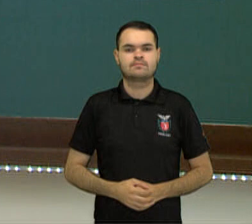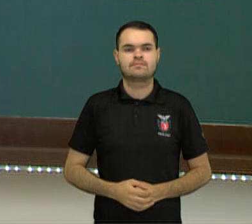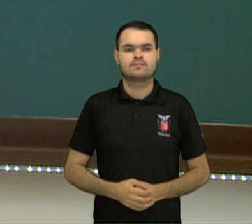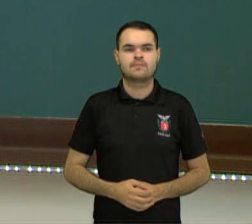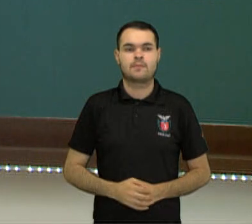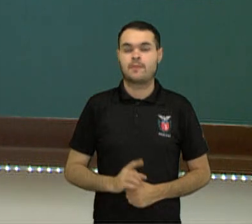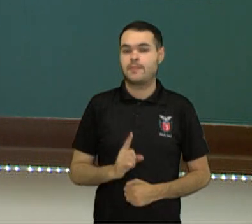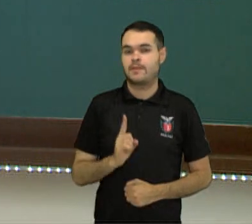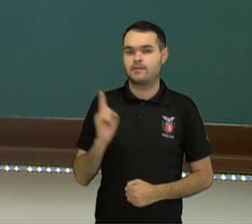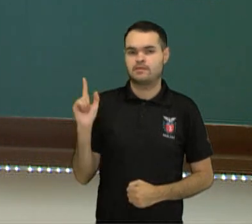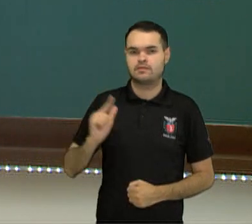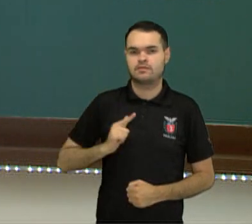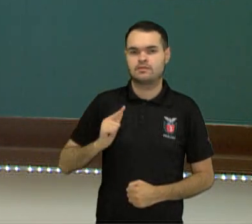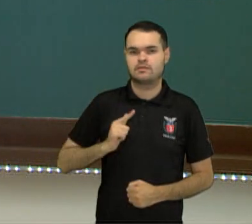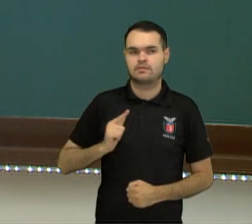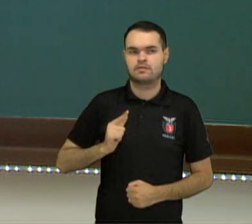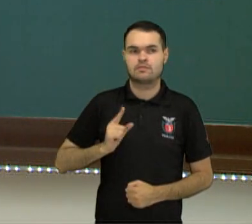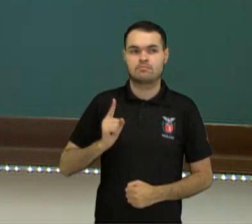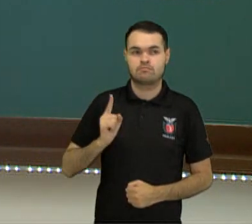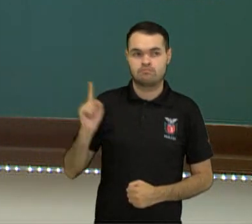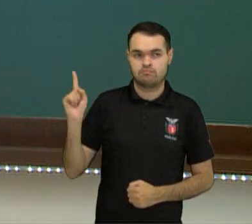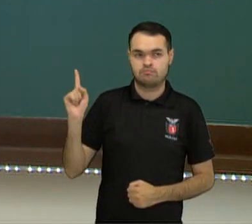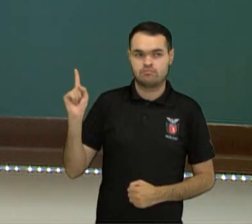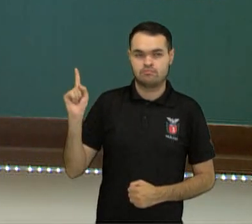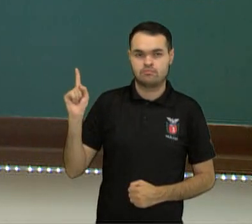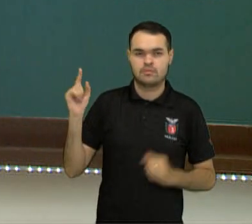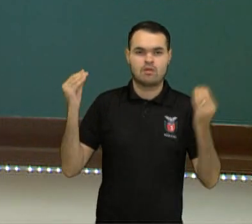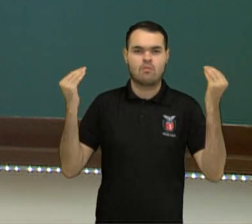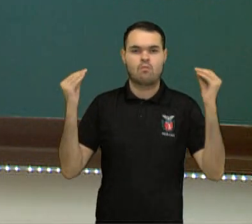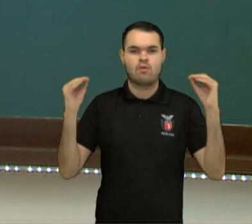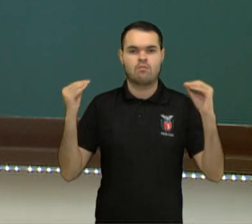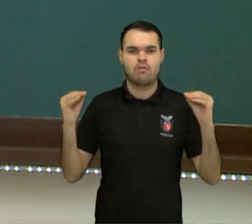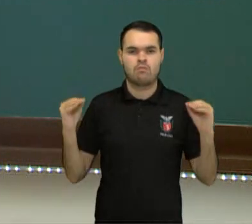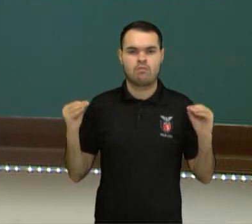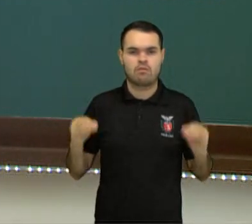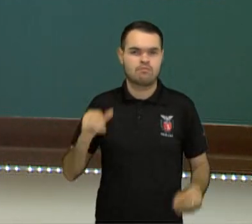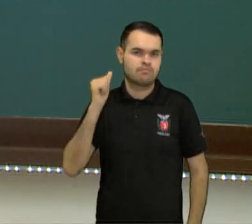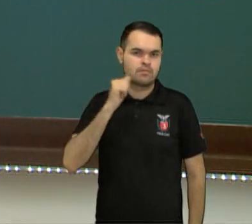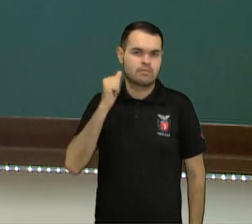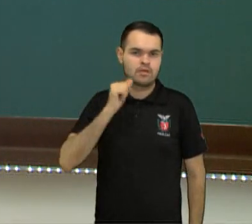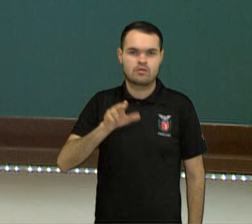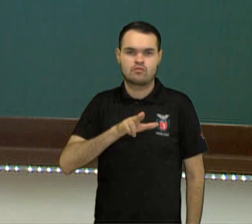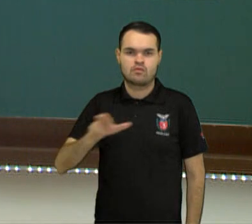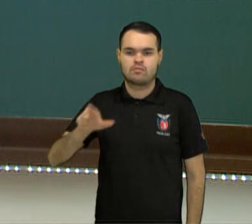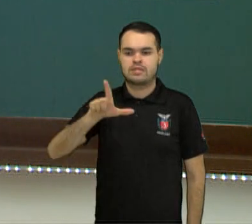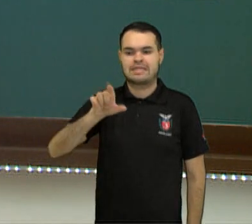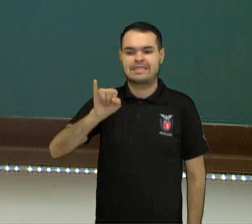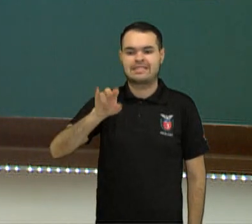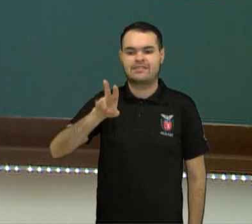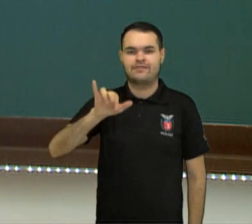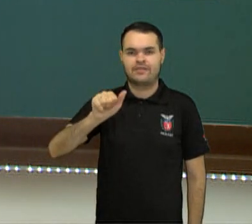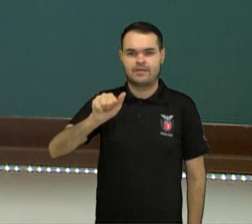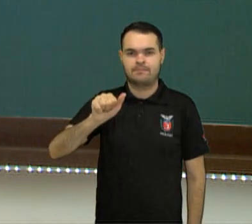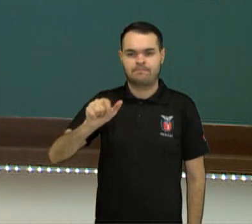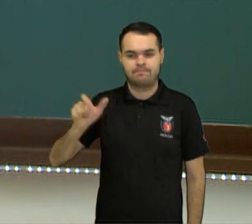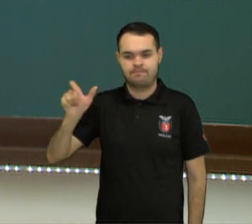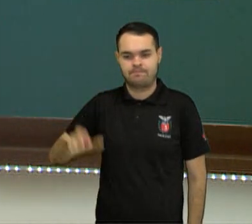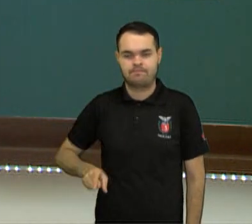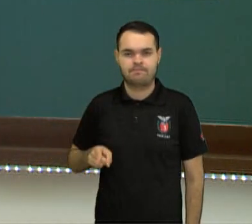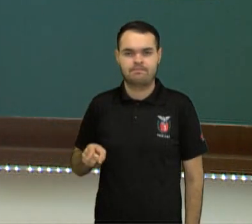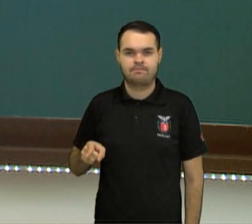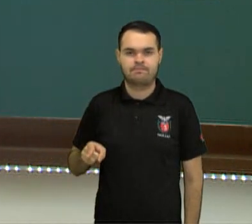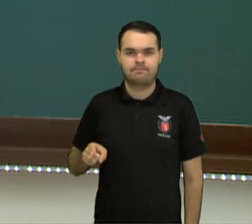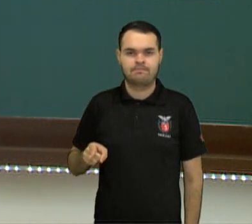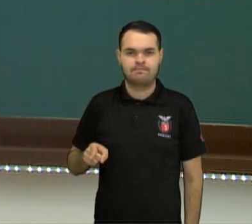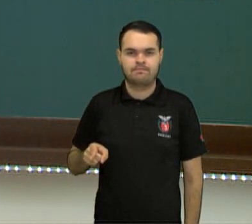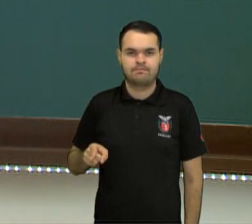Nós temos aqui, pessoal, um blog, tá? De uma moça chamada Lívia, ok? E ela está falando